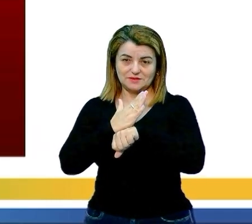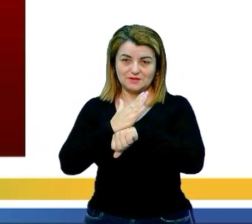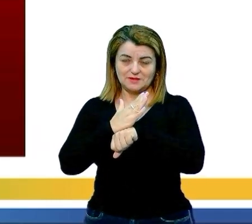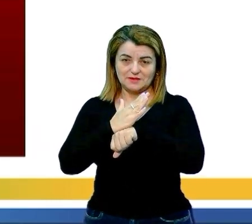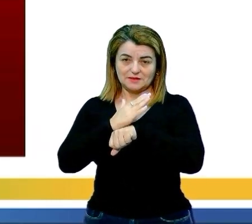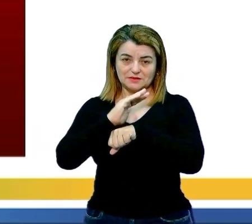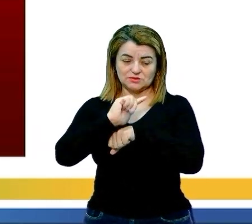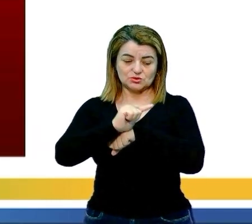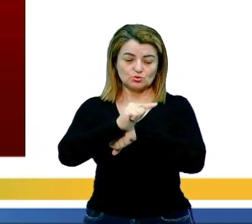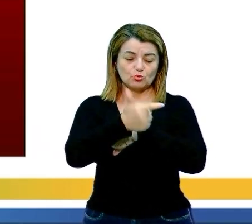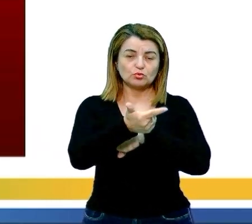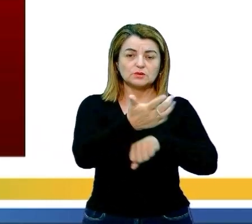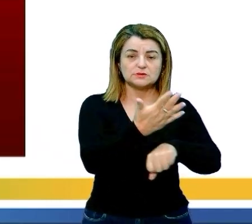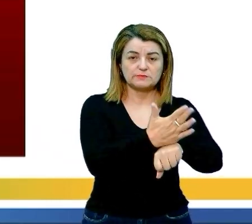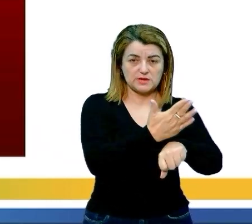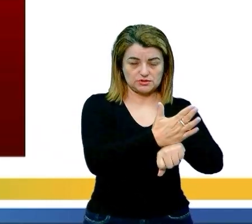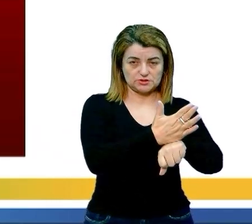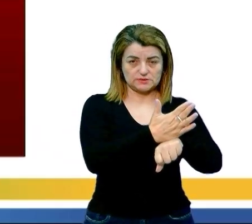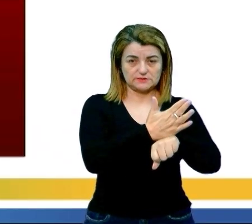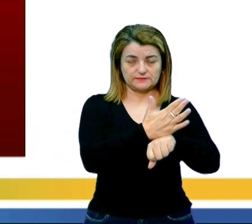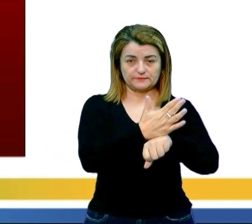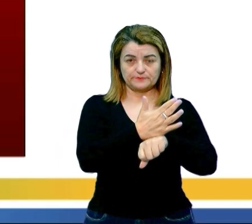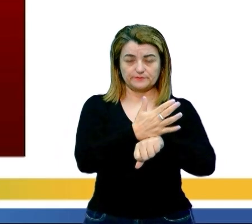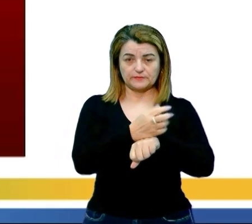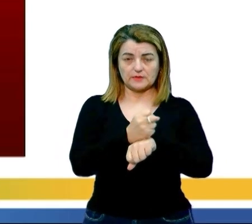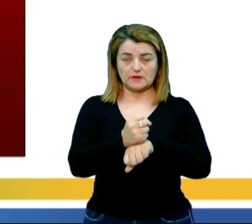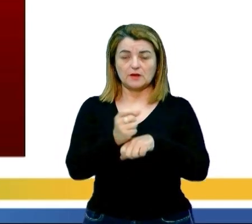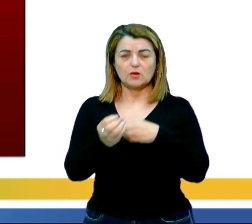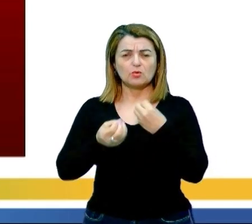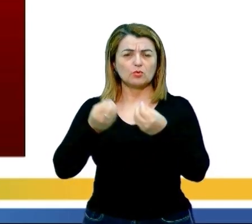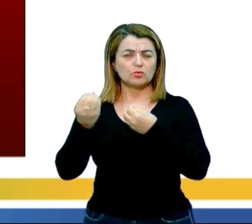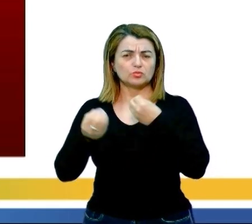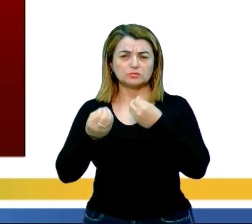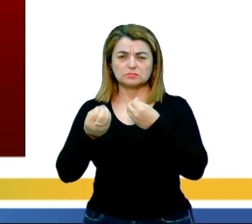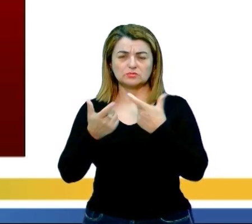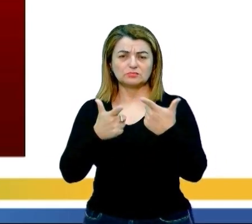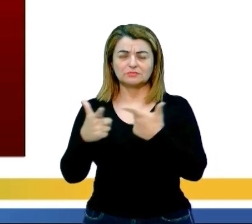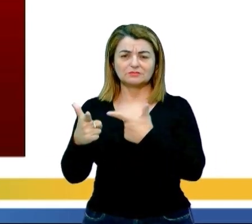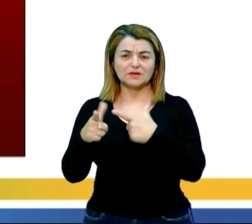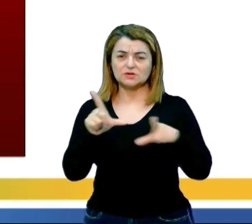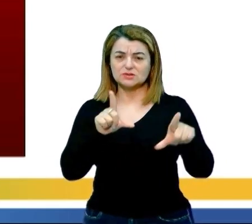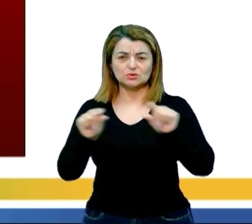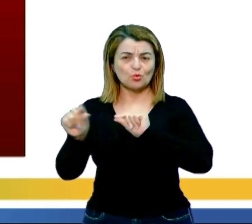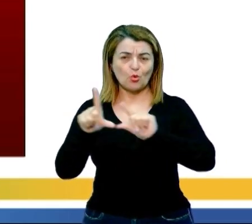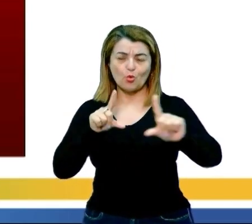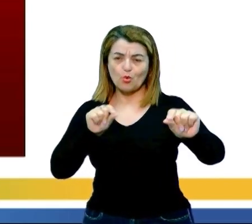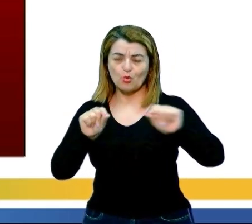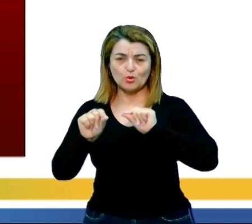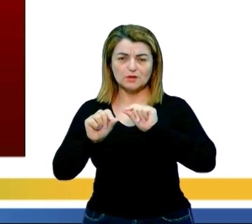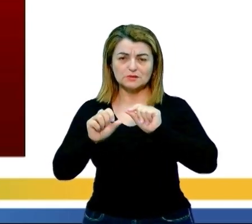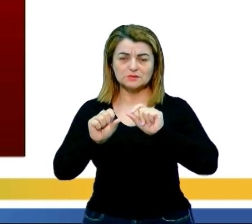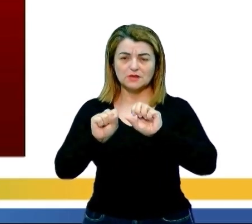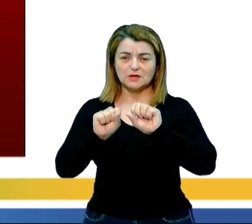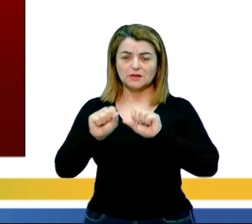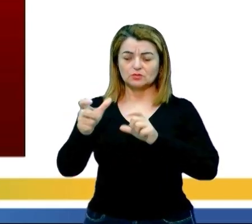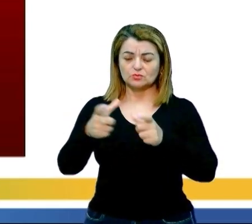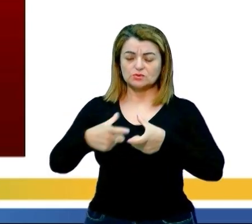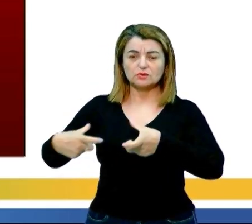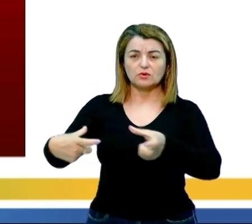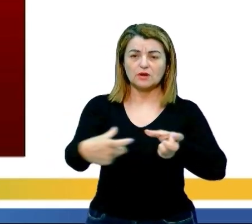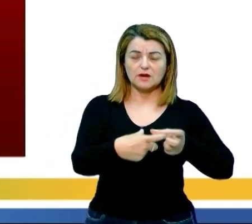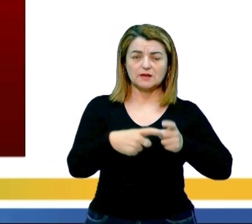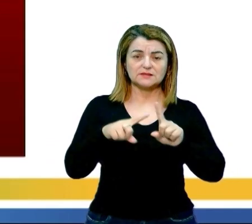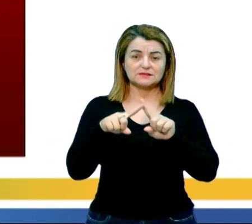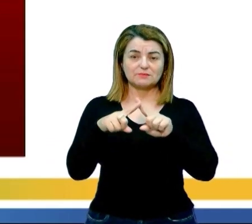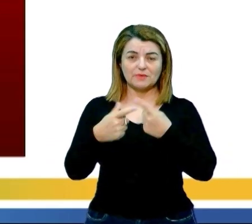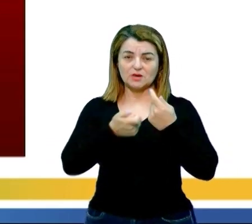das práticas dos outros. Seu funcionamento não privilegia as instituições, mas as